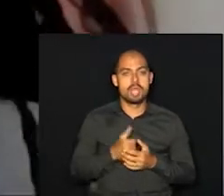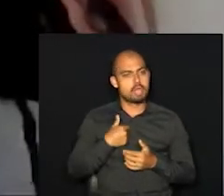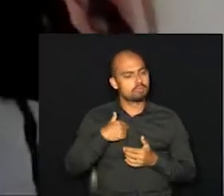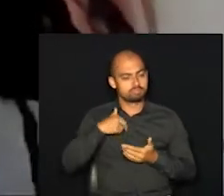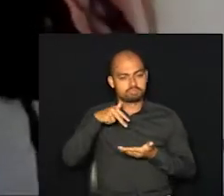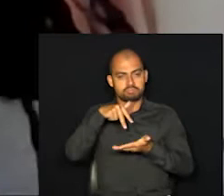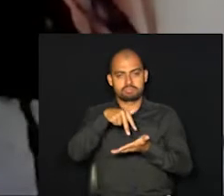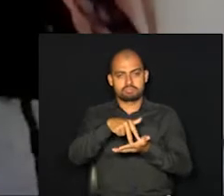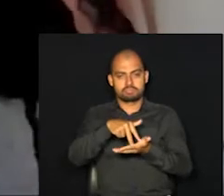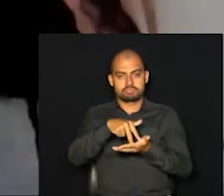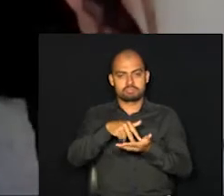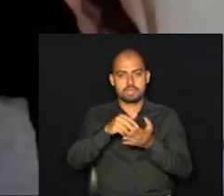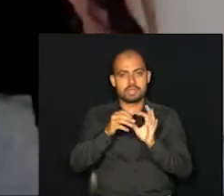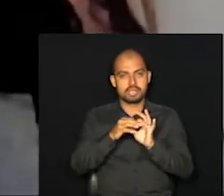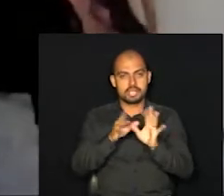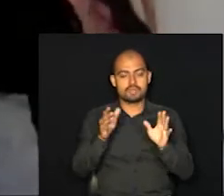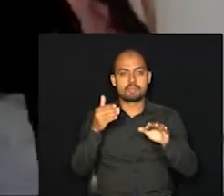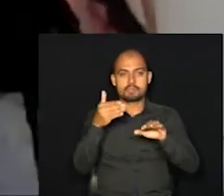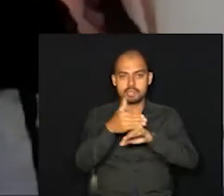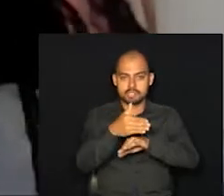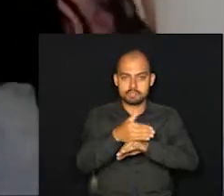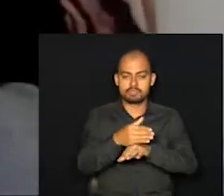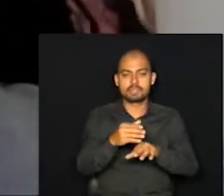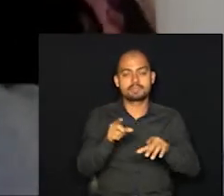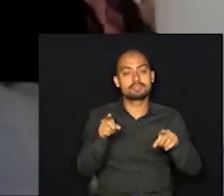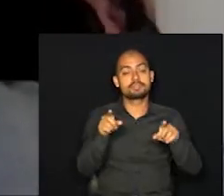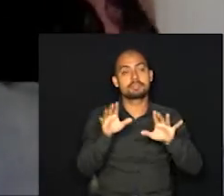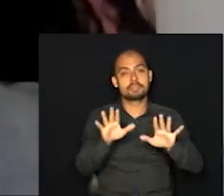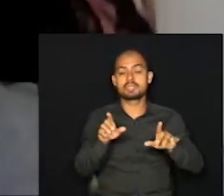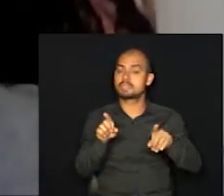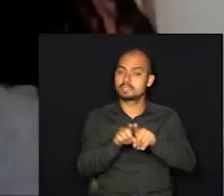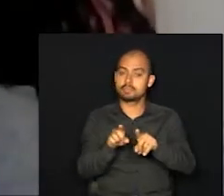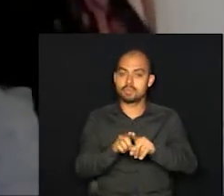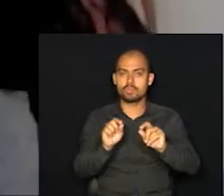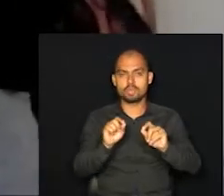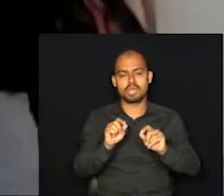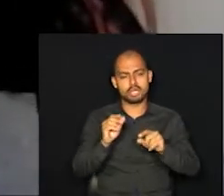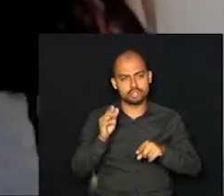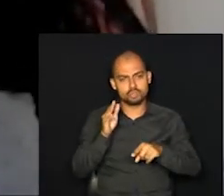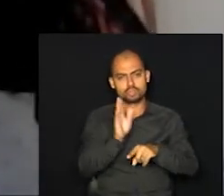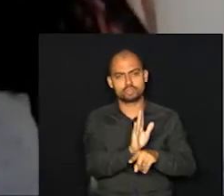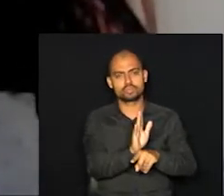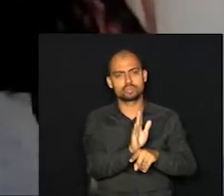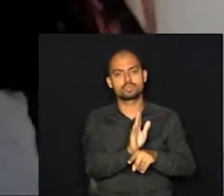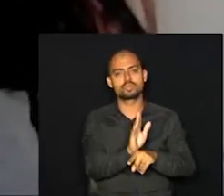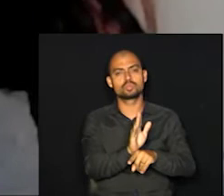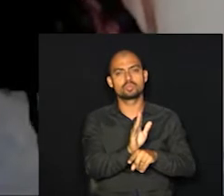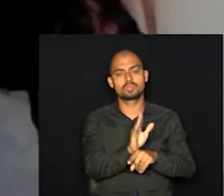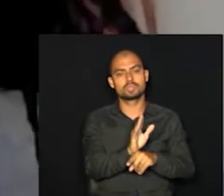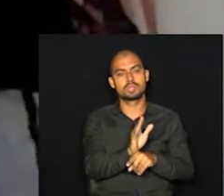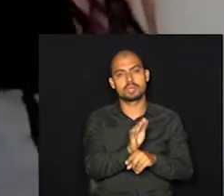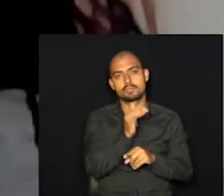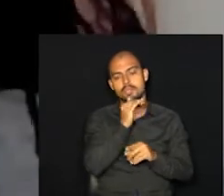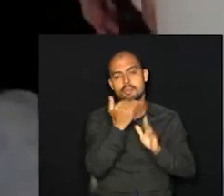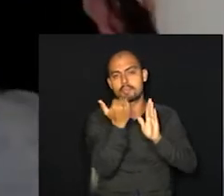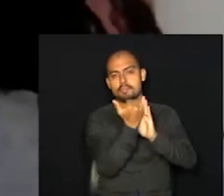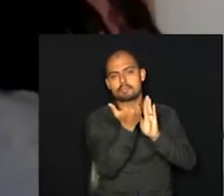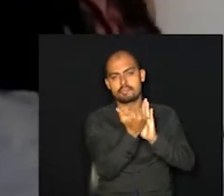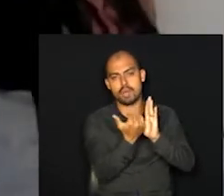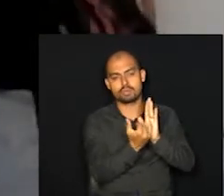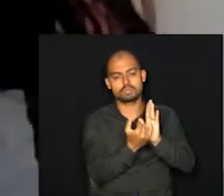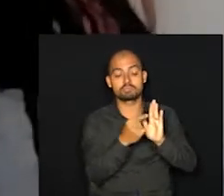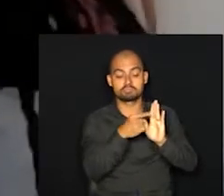à disposição, não só para participar, mas para estar ajudando aí nessa pauta, que eu acho que ela é